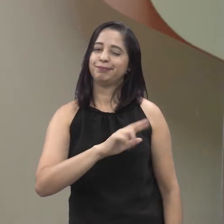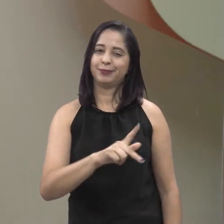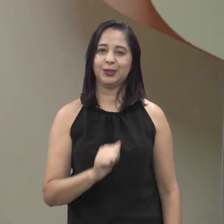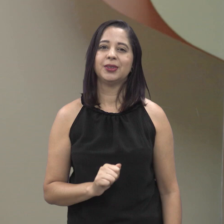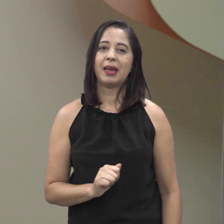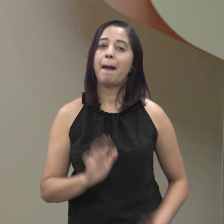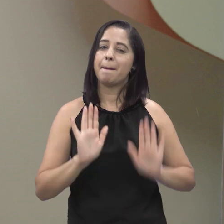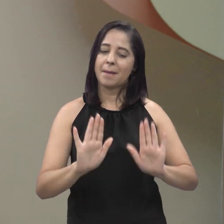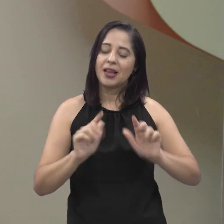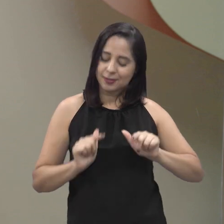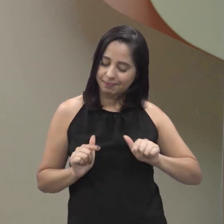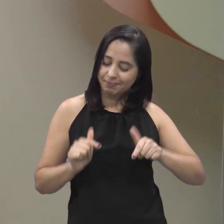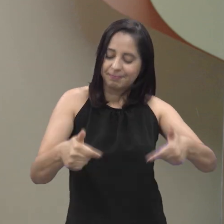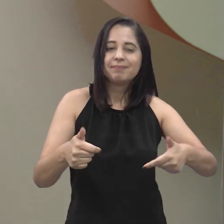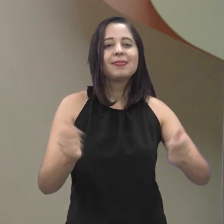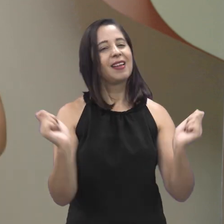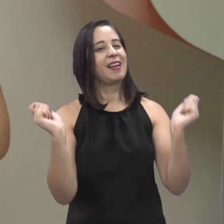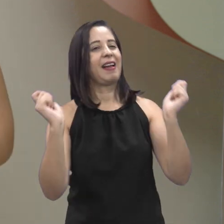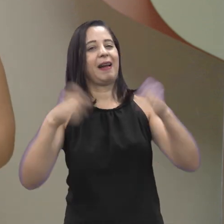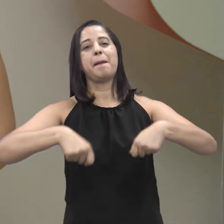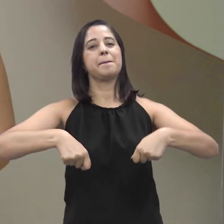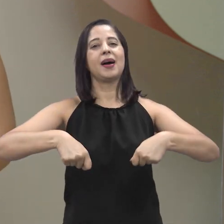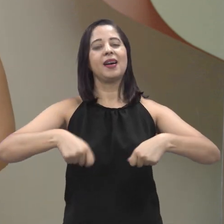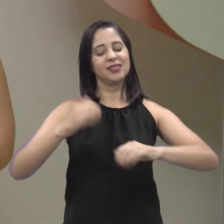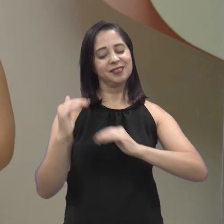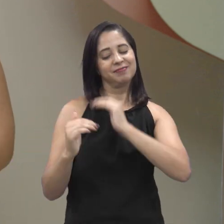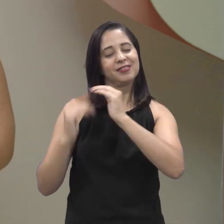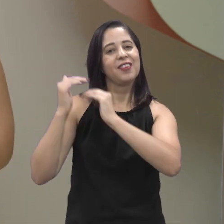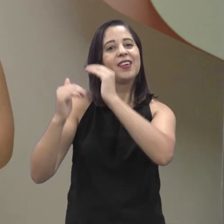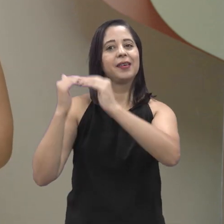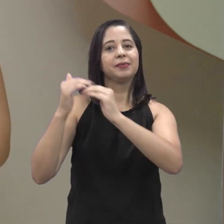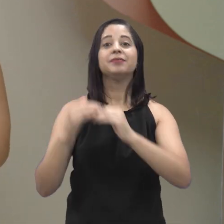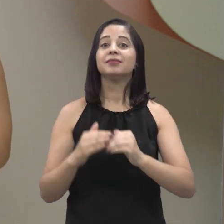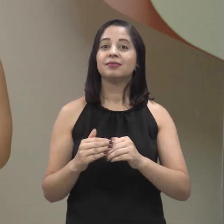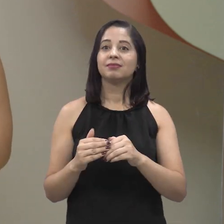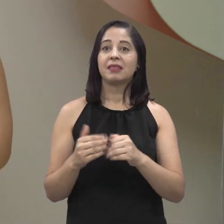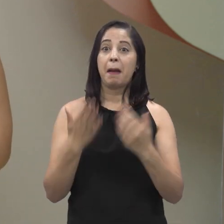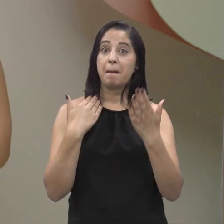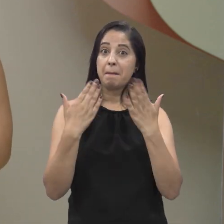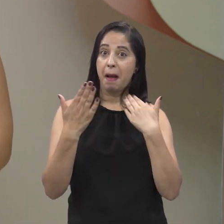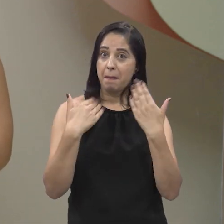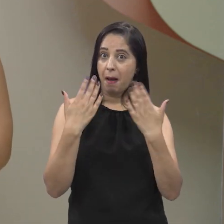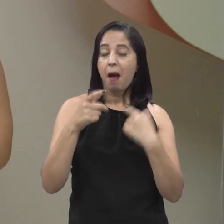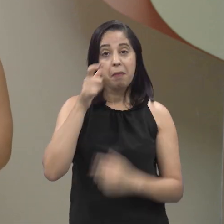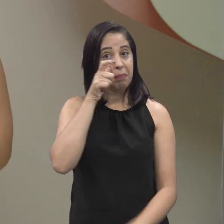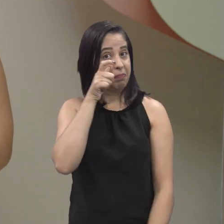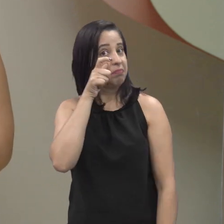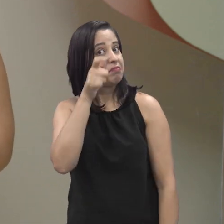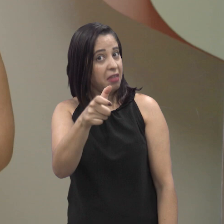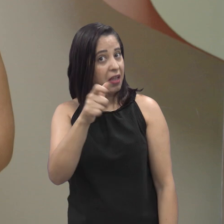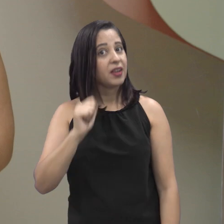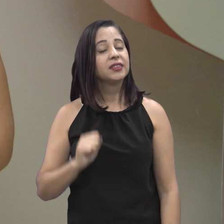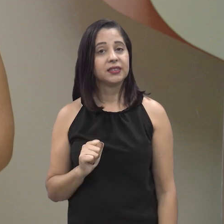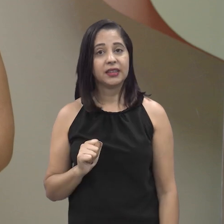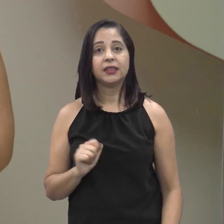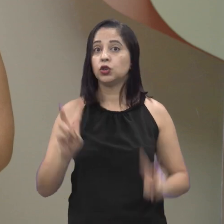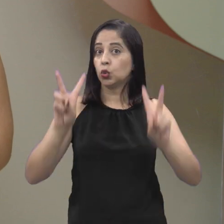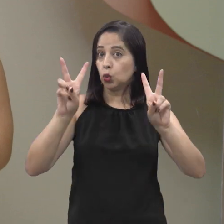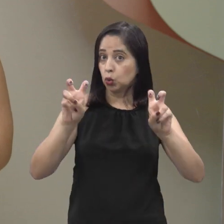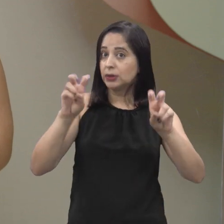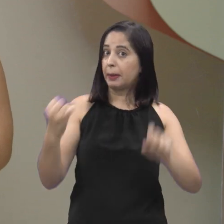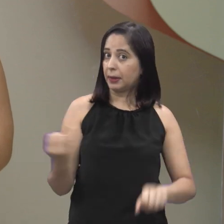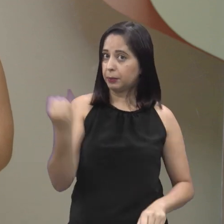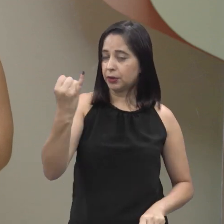simples, né? Mas com prática é possível, a gente vai conseguindo. Pessoal, o bate-papo tá gostoso, né? E bem interessante, é um